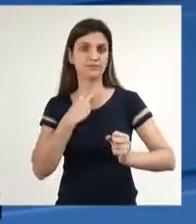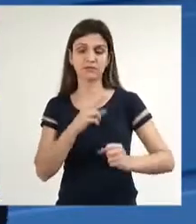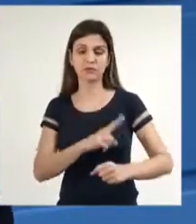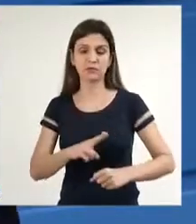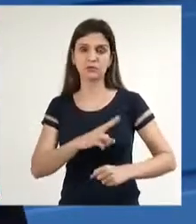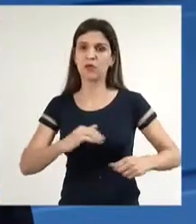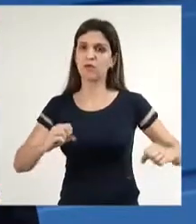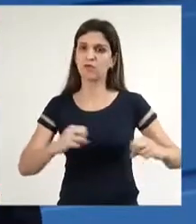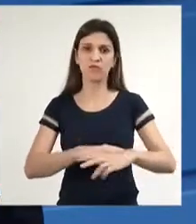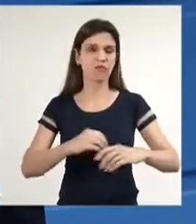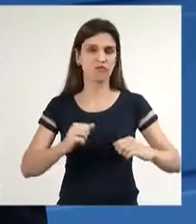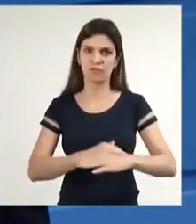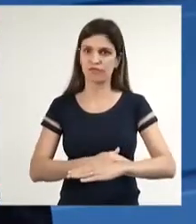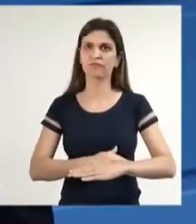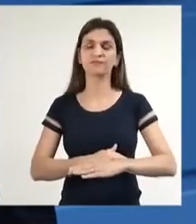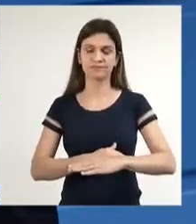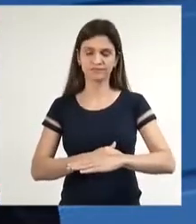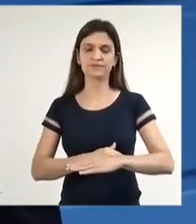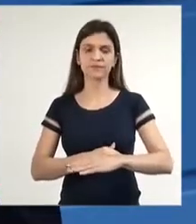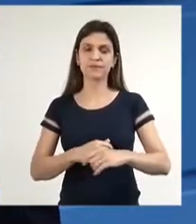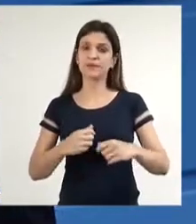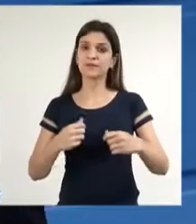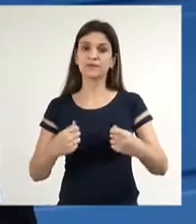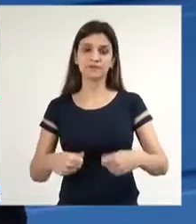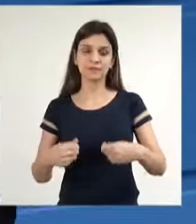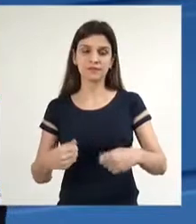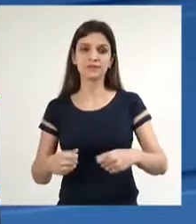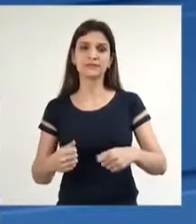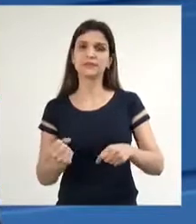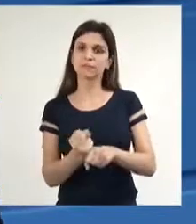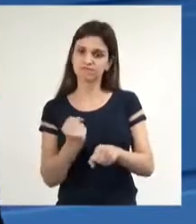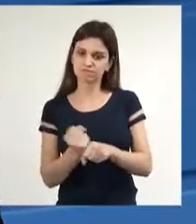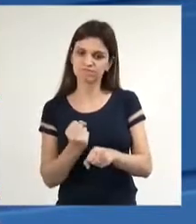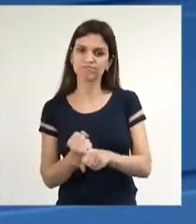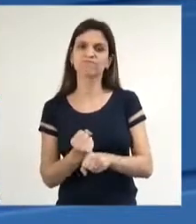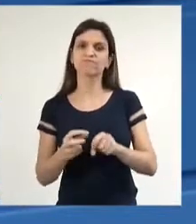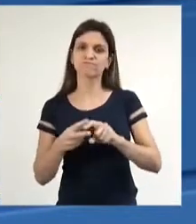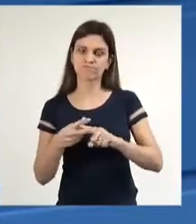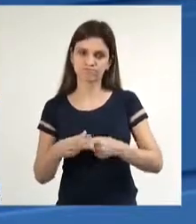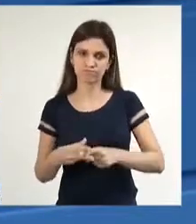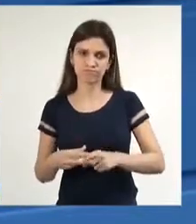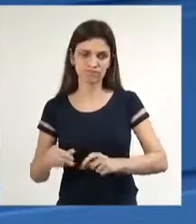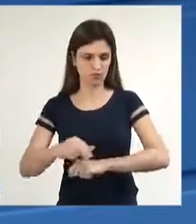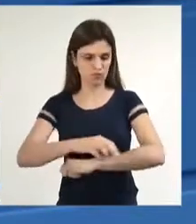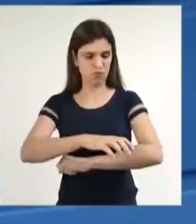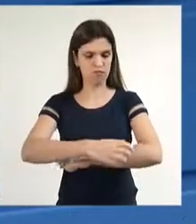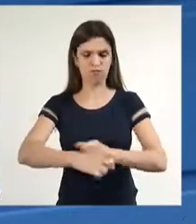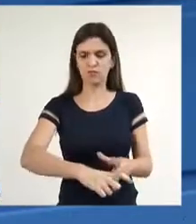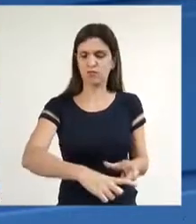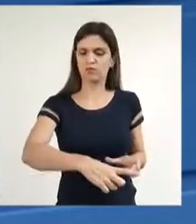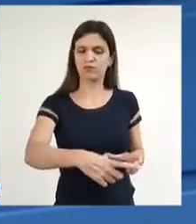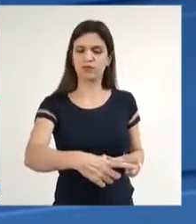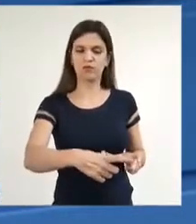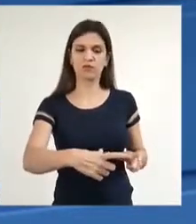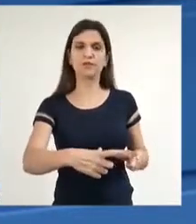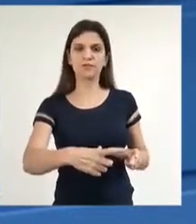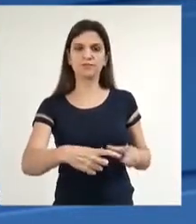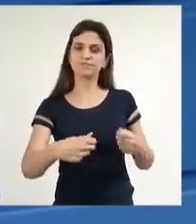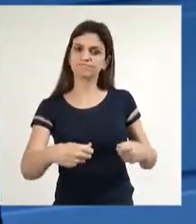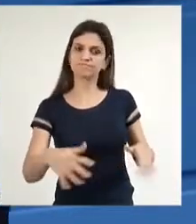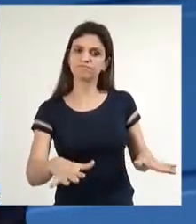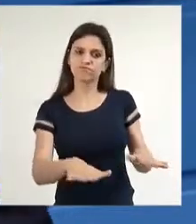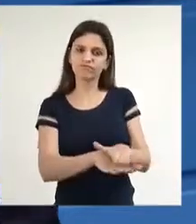licitações, mas nós sabemos das dificuldades que o município vem passando. Então, há pedido da Câmara de Vereadores